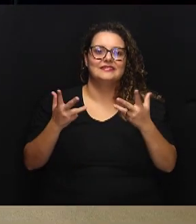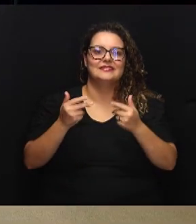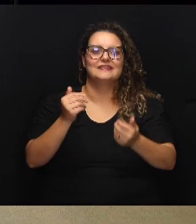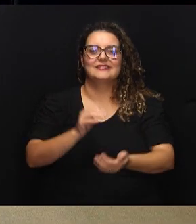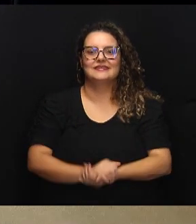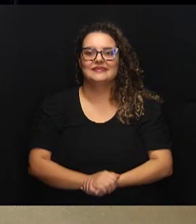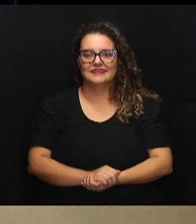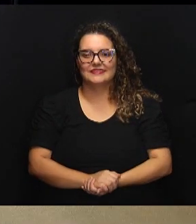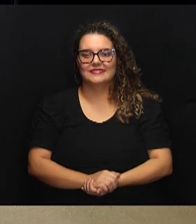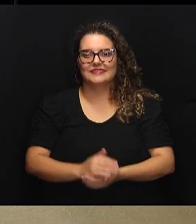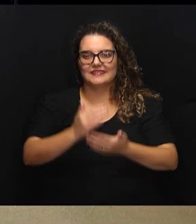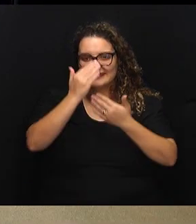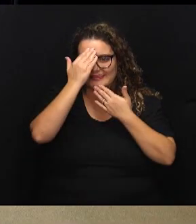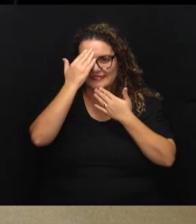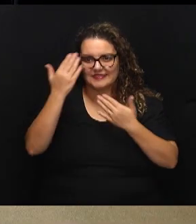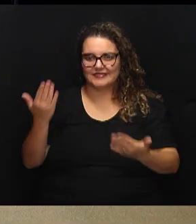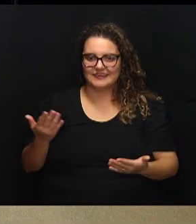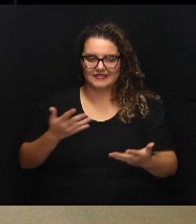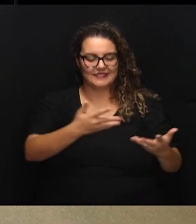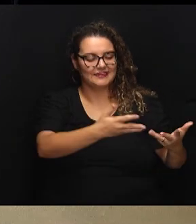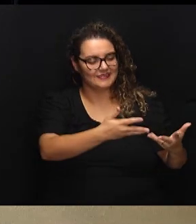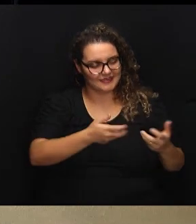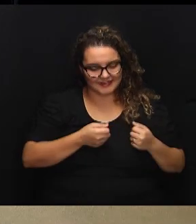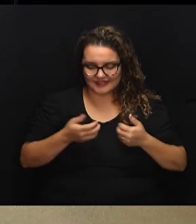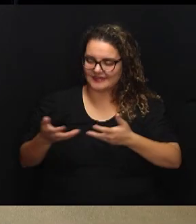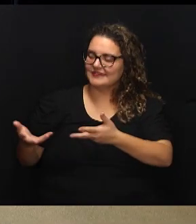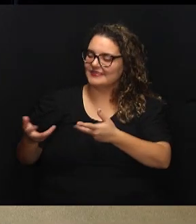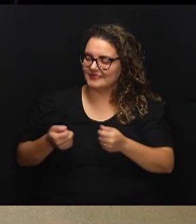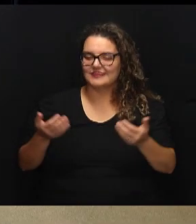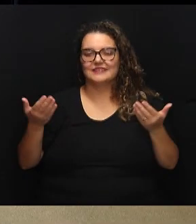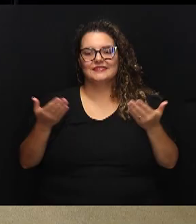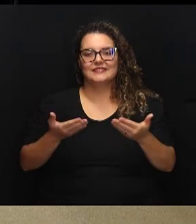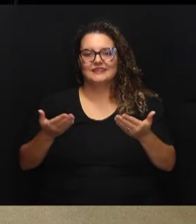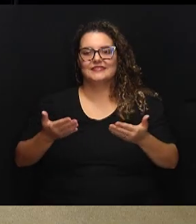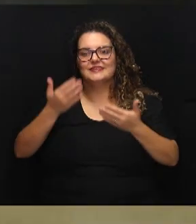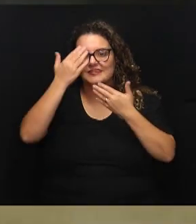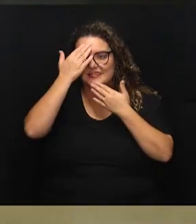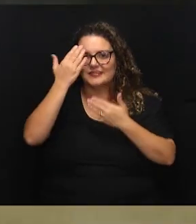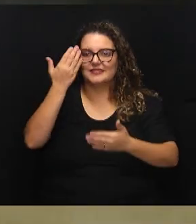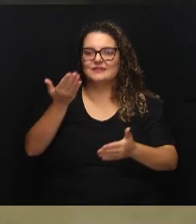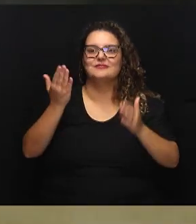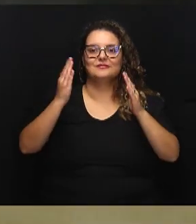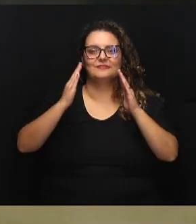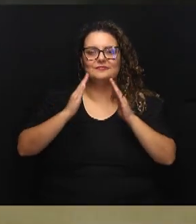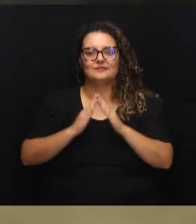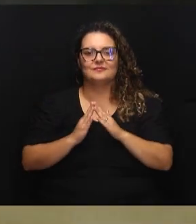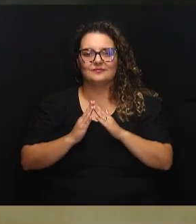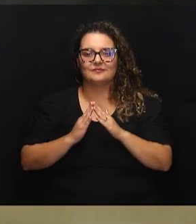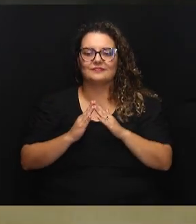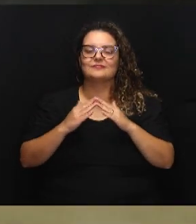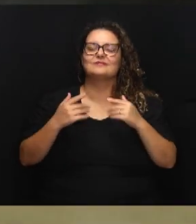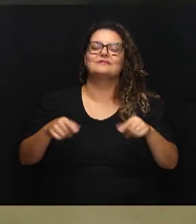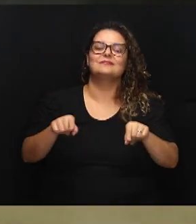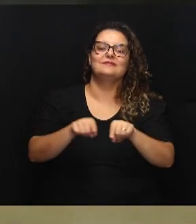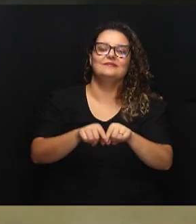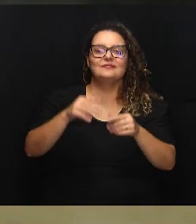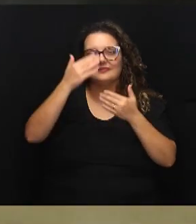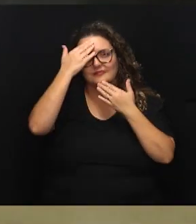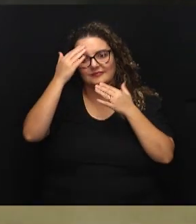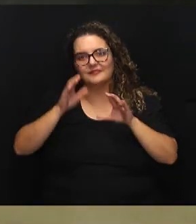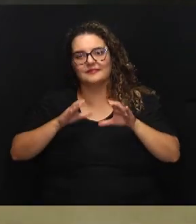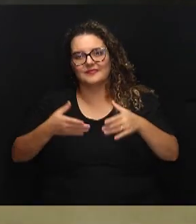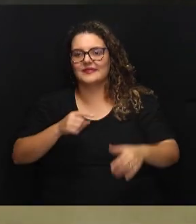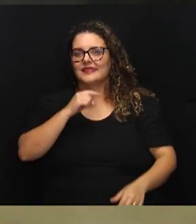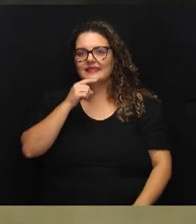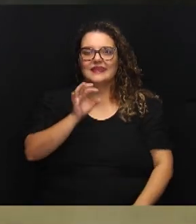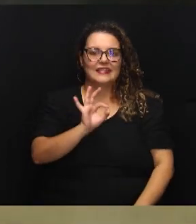Maravilhosa, muito obrigada então aos nossos convidados de hoje, obrigada a você de casa e também obrigada à nossa equipe, né? Ninguém